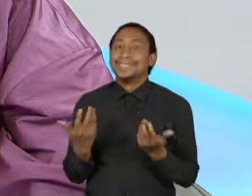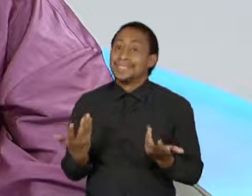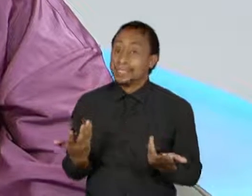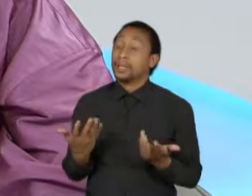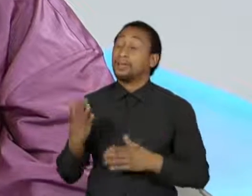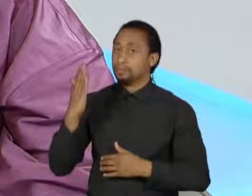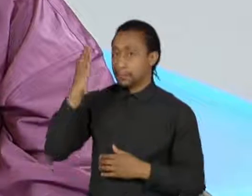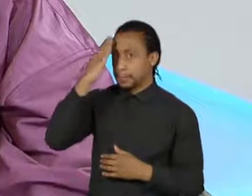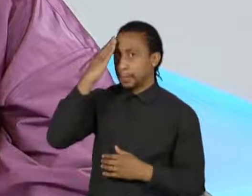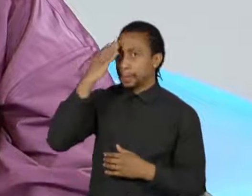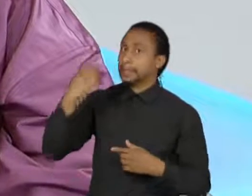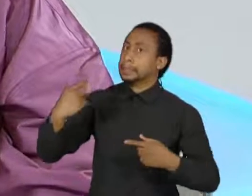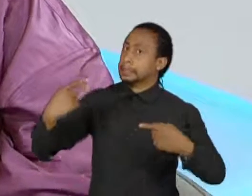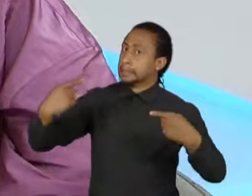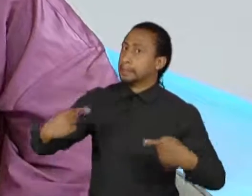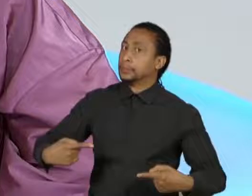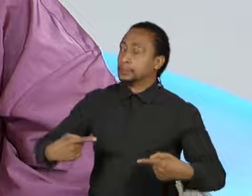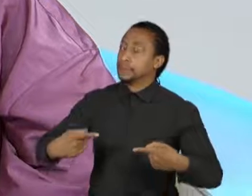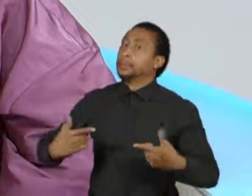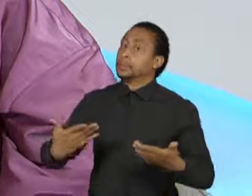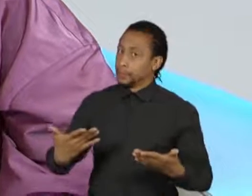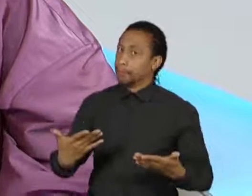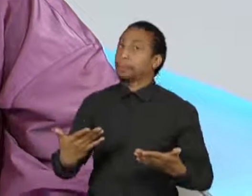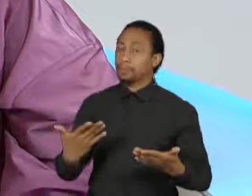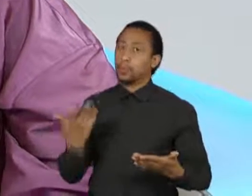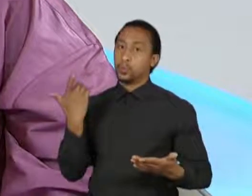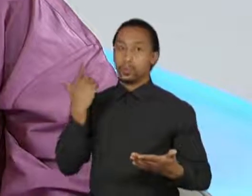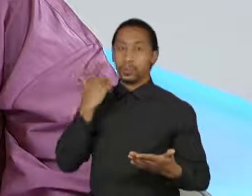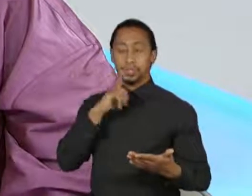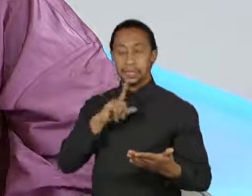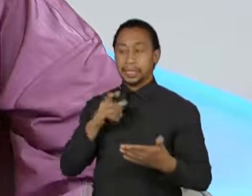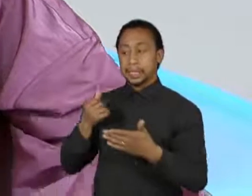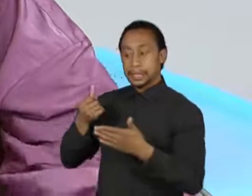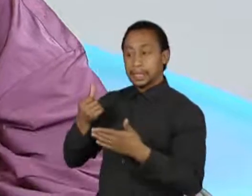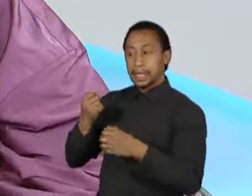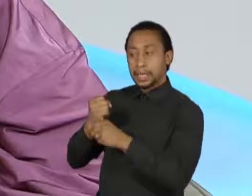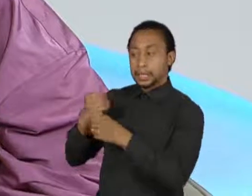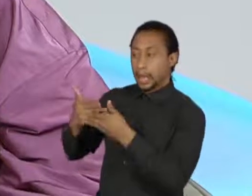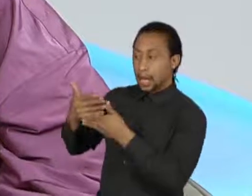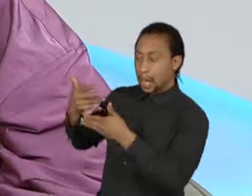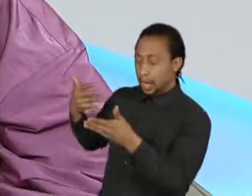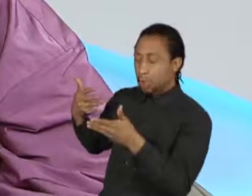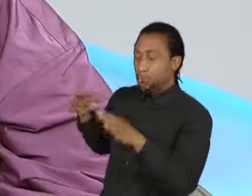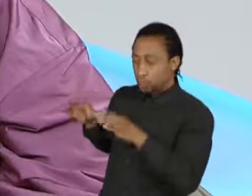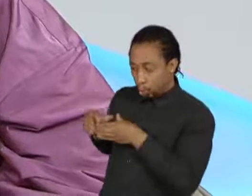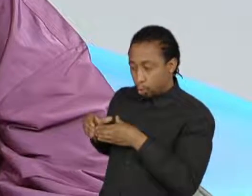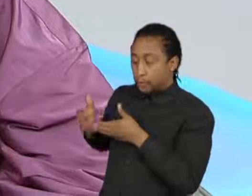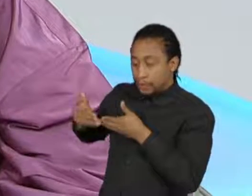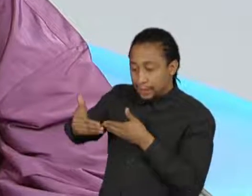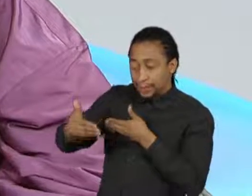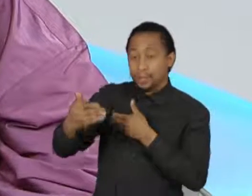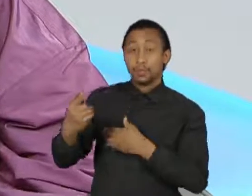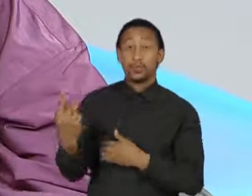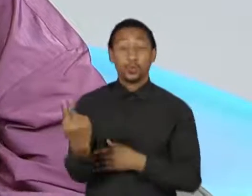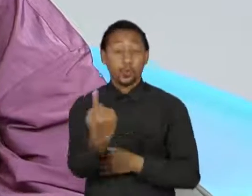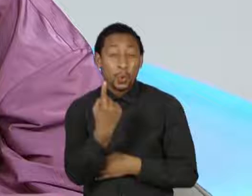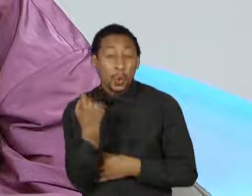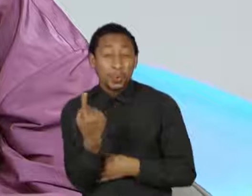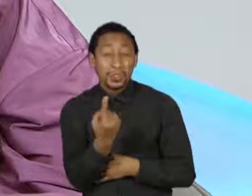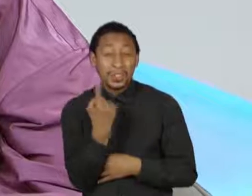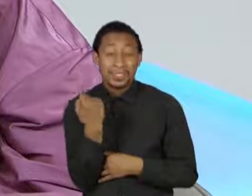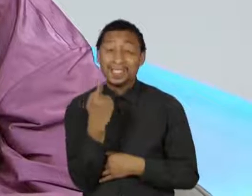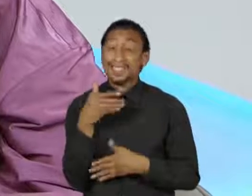que seria um desafio muito grande de romper esses 6 anos e me lançar mais uma vez numa indústria, sendo uma cantora